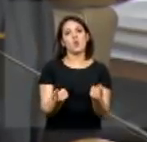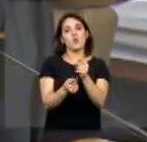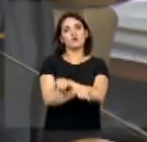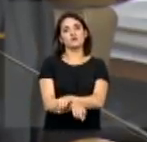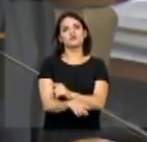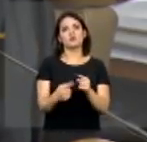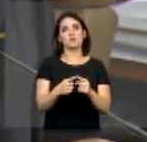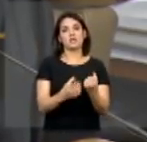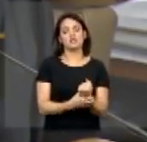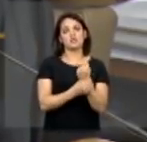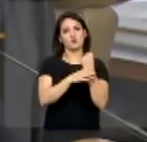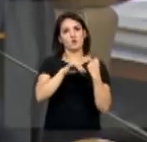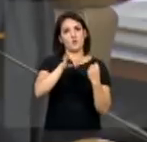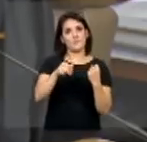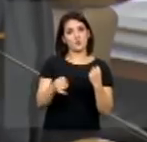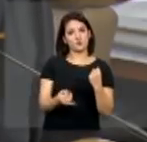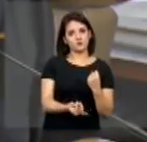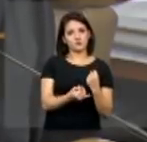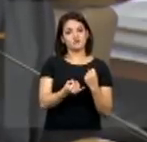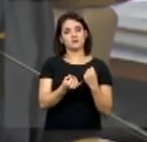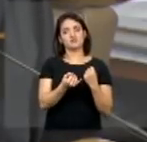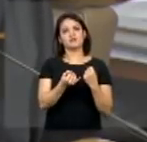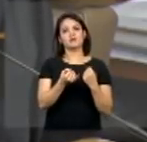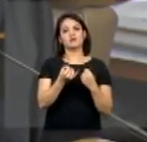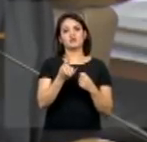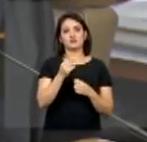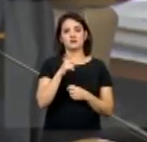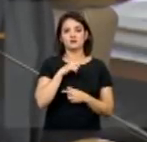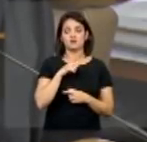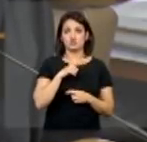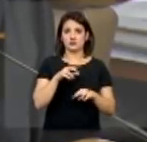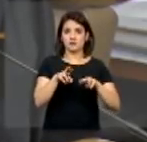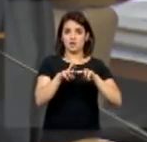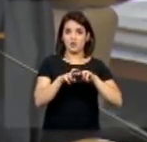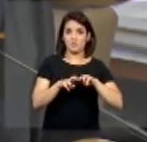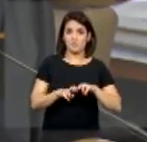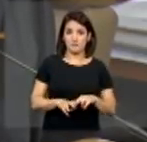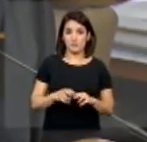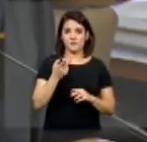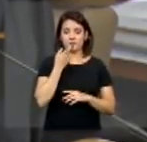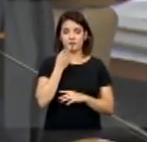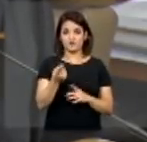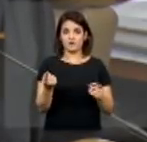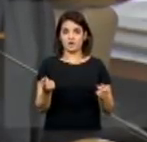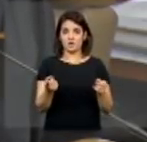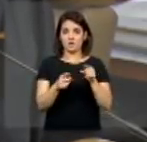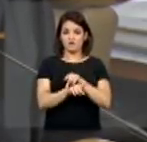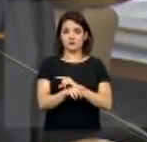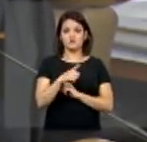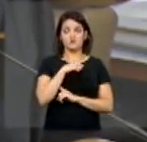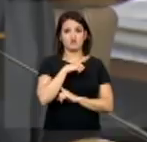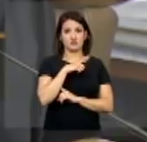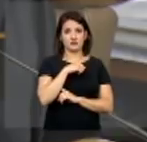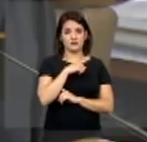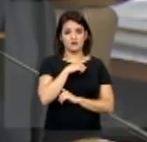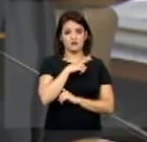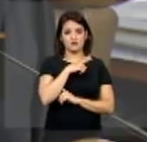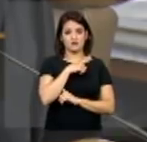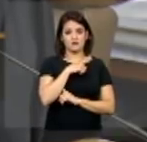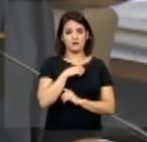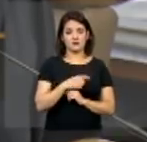oportunidade de a ele se contrapor por meio de manifestação contrária que tenha eficácia